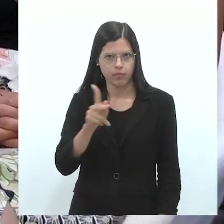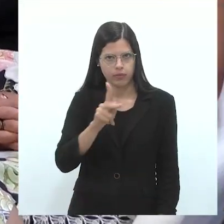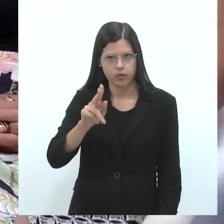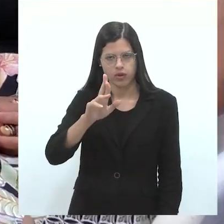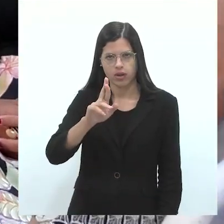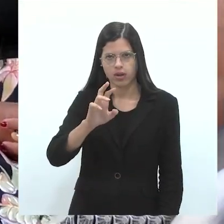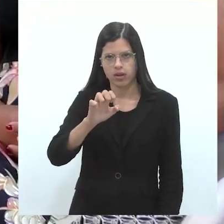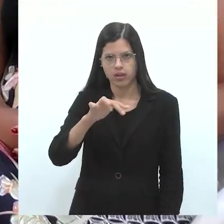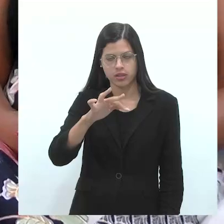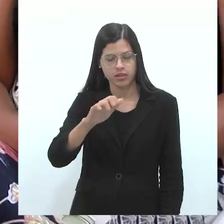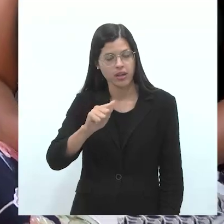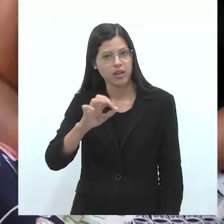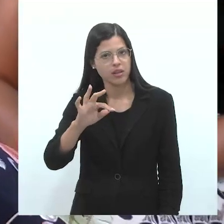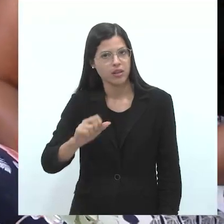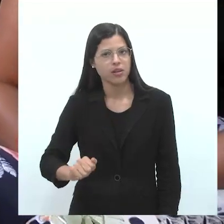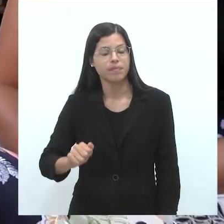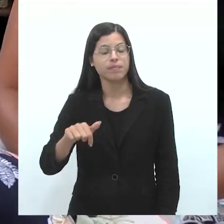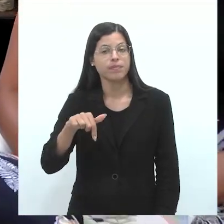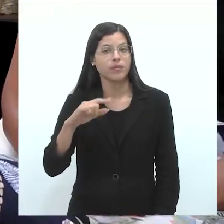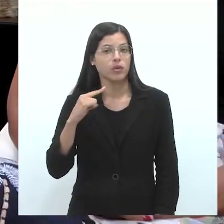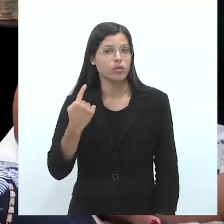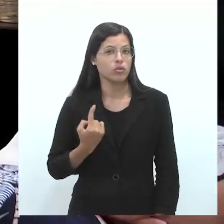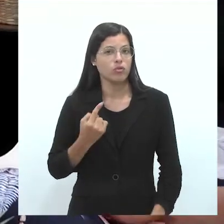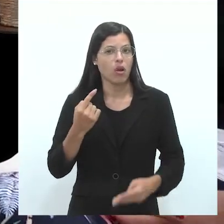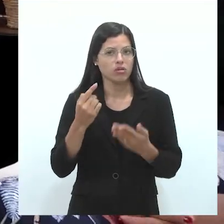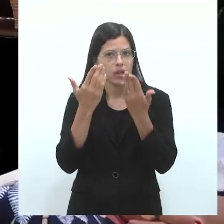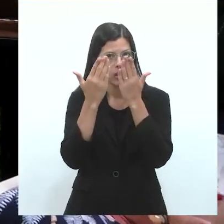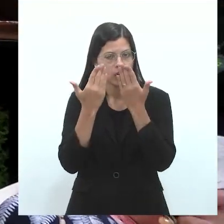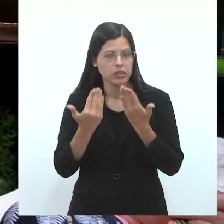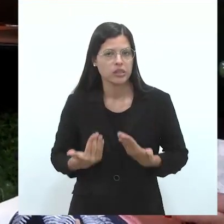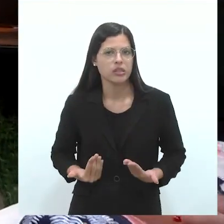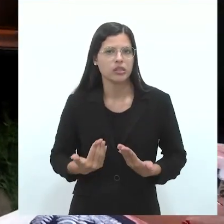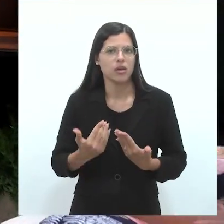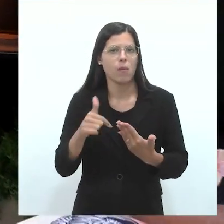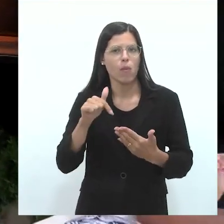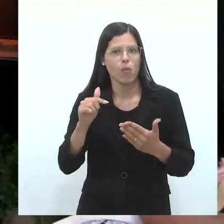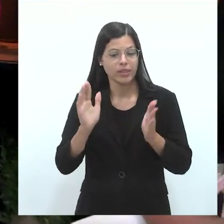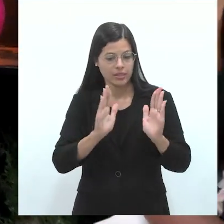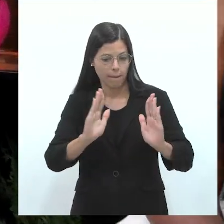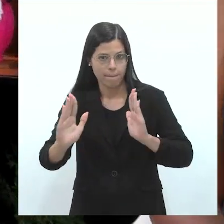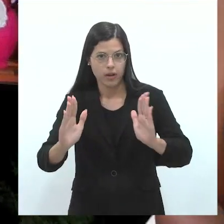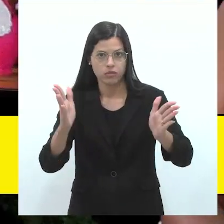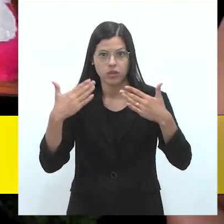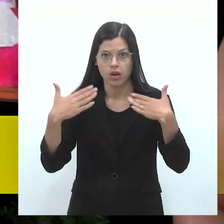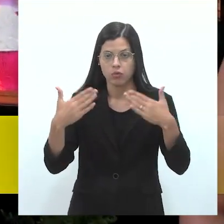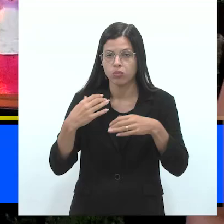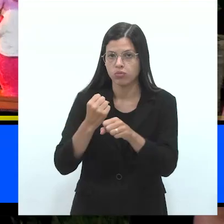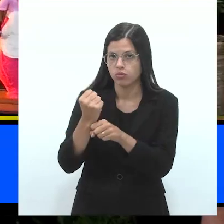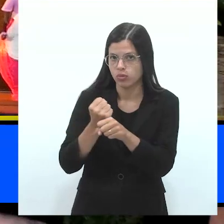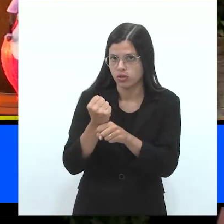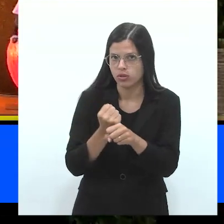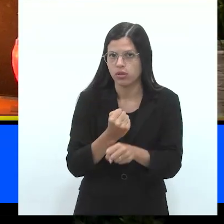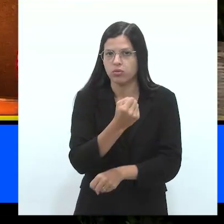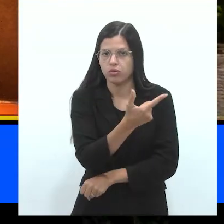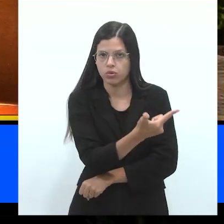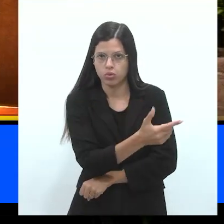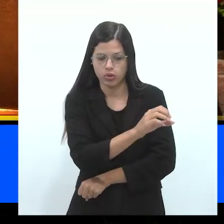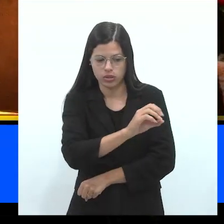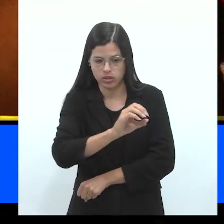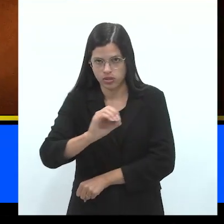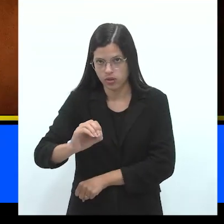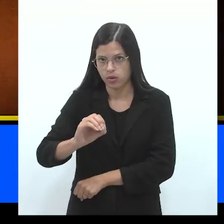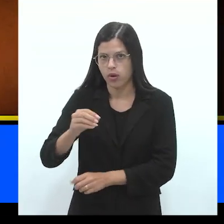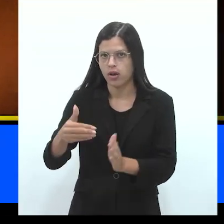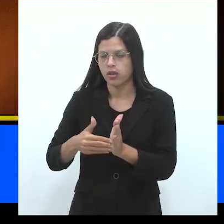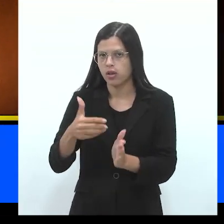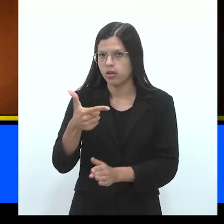Libonati, e nós olhamos para a tendência das ondas de calor durante os anos mais recentes, né, de 2000 a